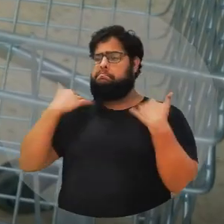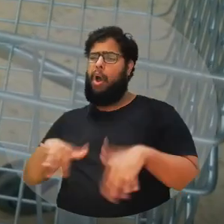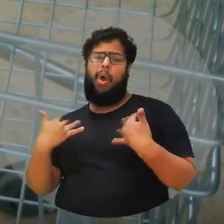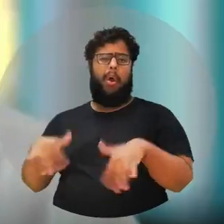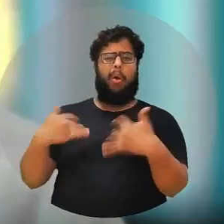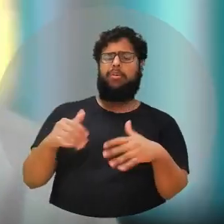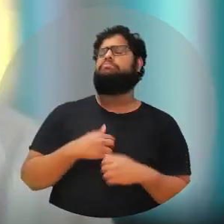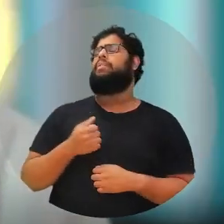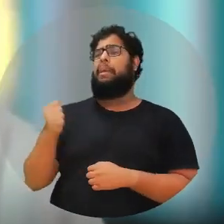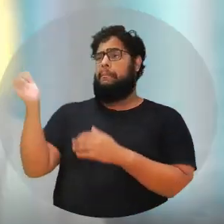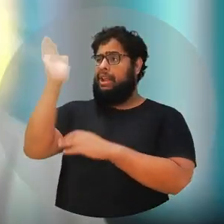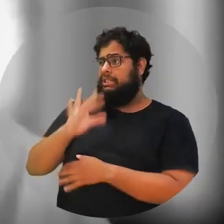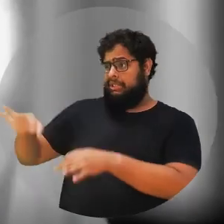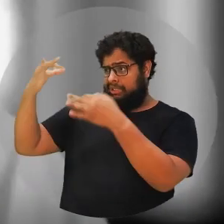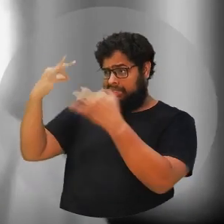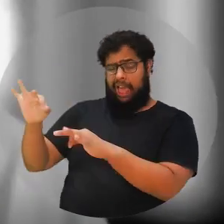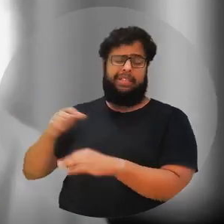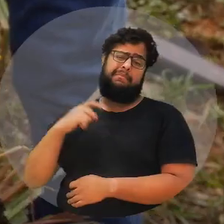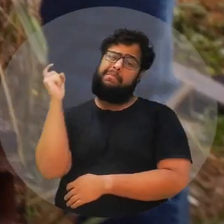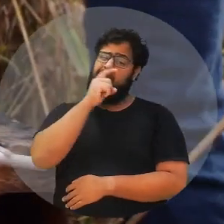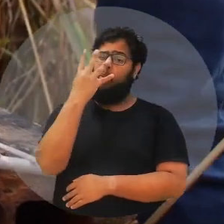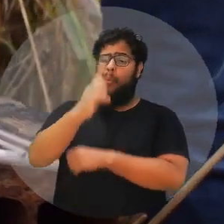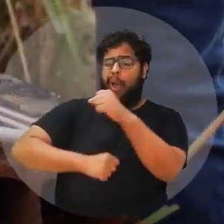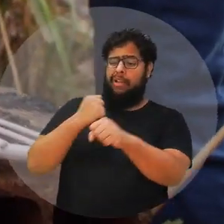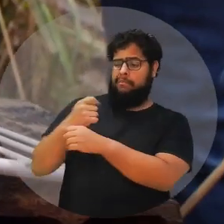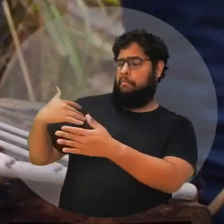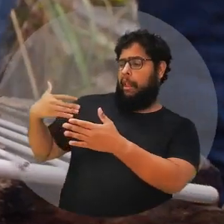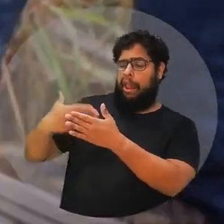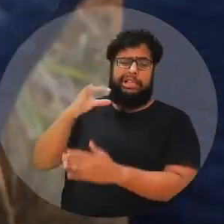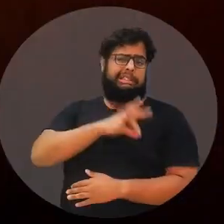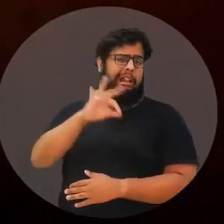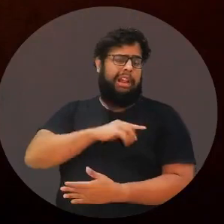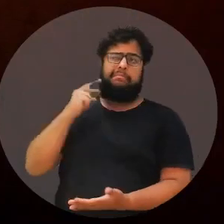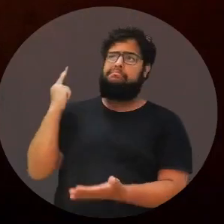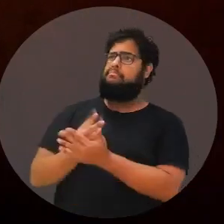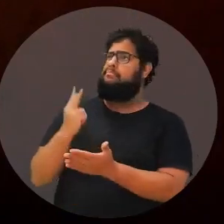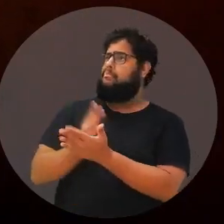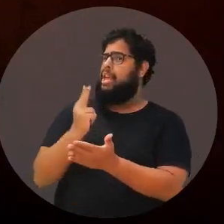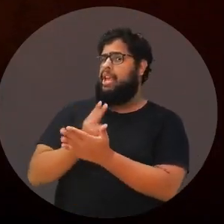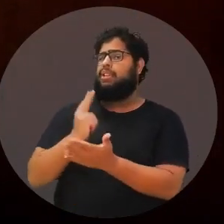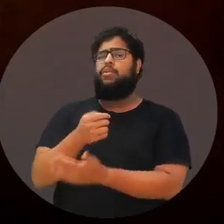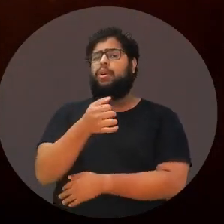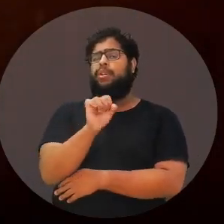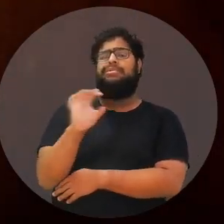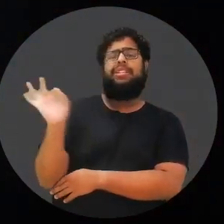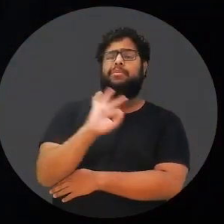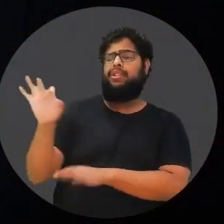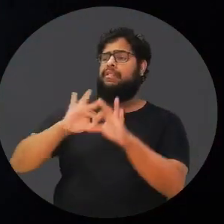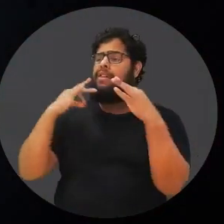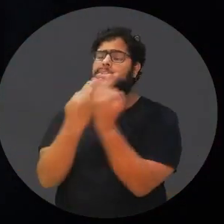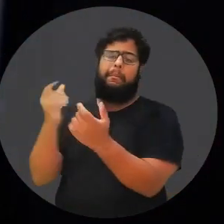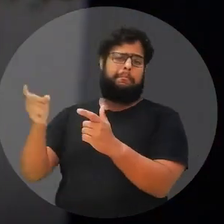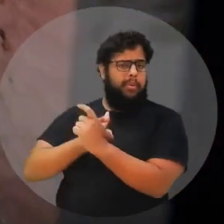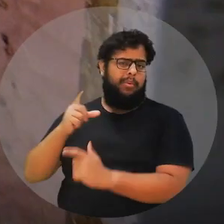as famílias. O Brasil está dando certo. Mentira. Há 4 anos o salário não tem aumento real e quase 80%